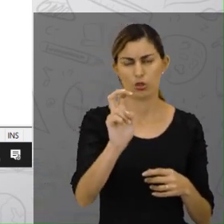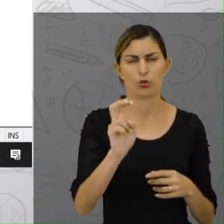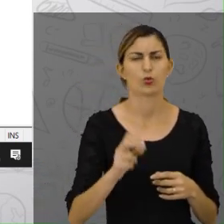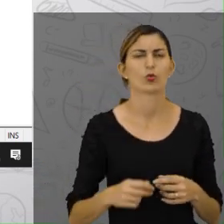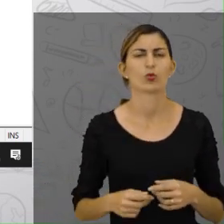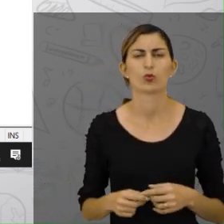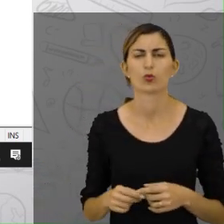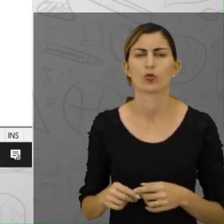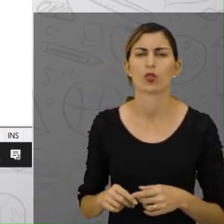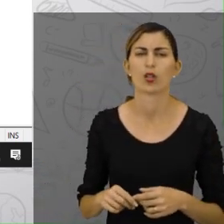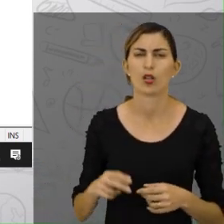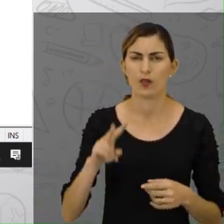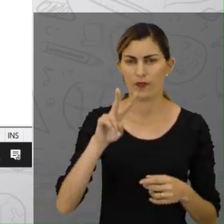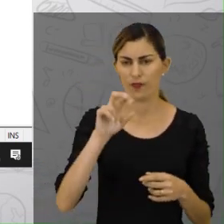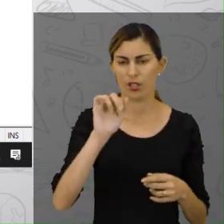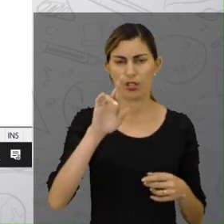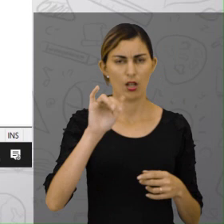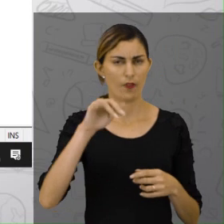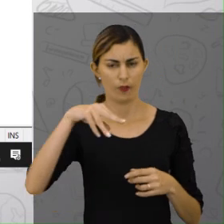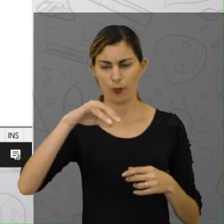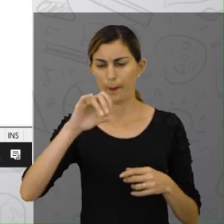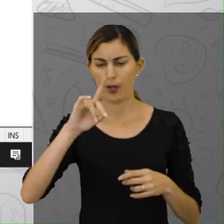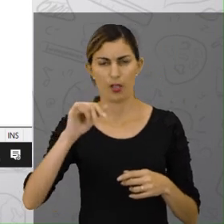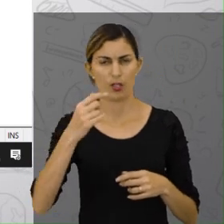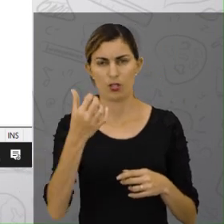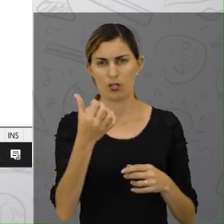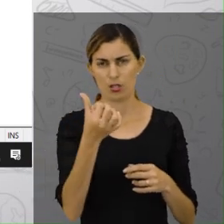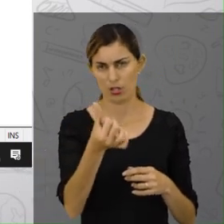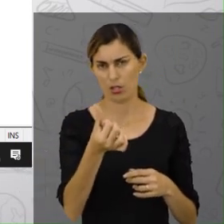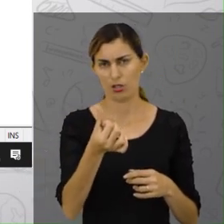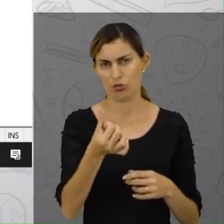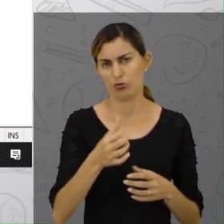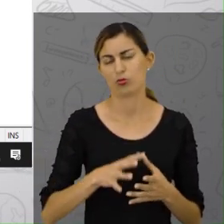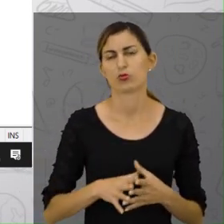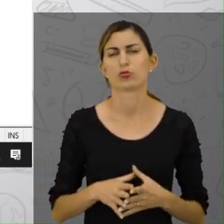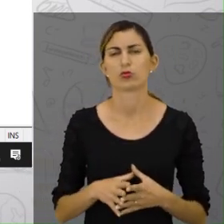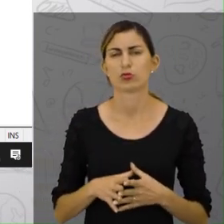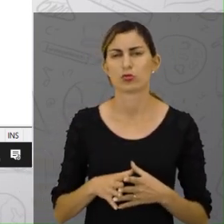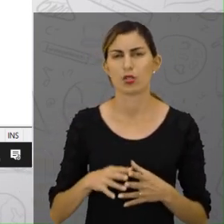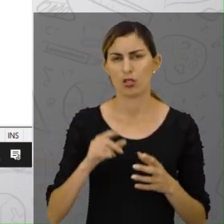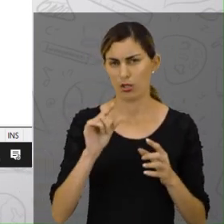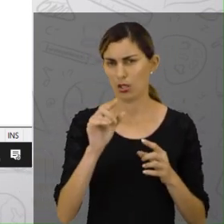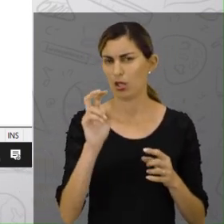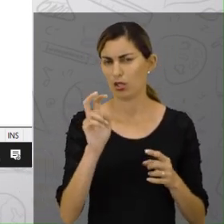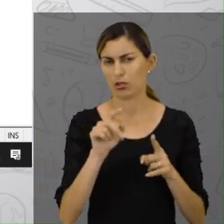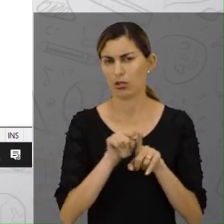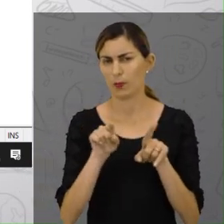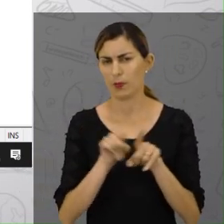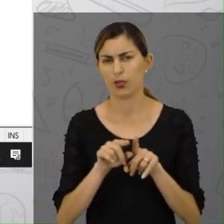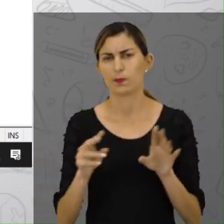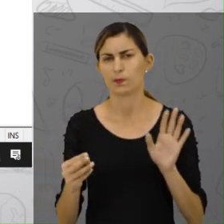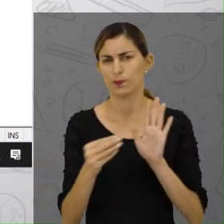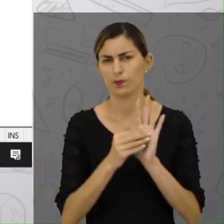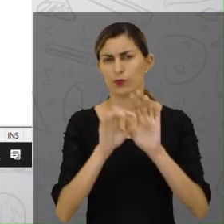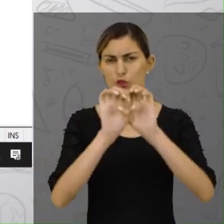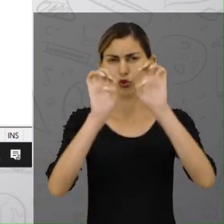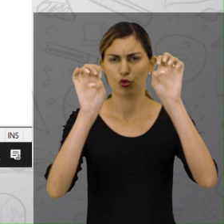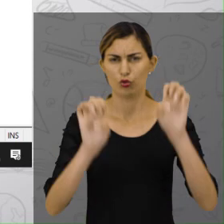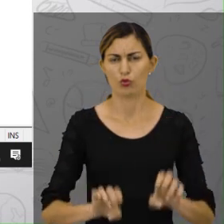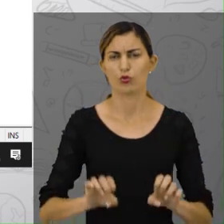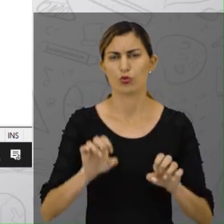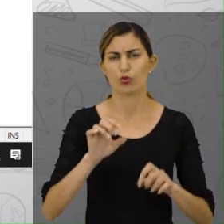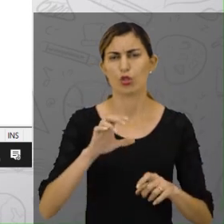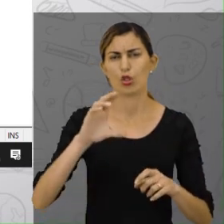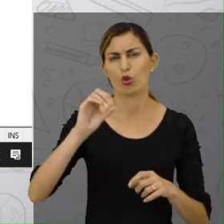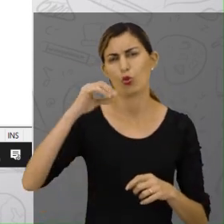5, e a variável média, com o valor 6. E aqui implementamos a estrutura